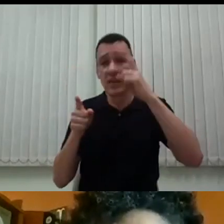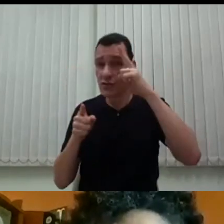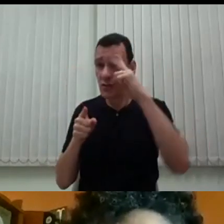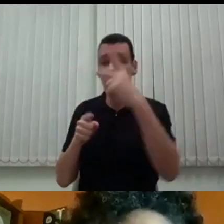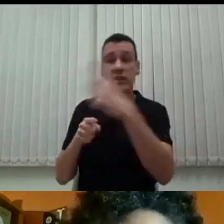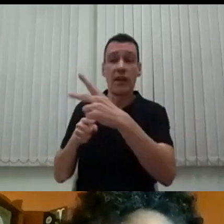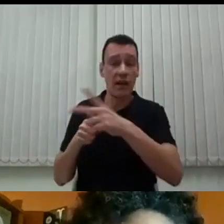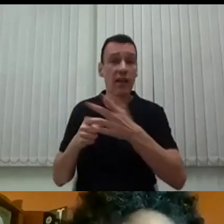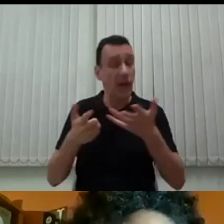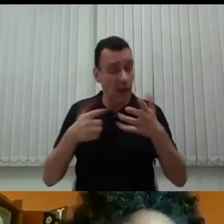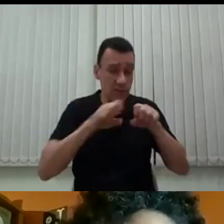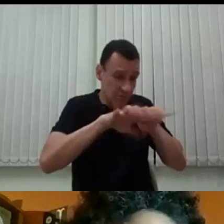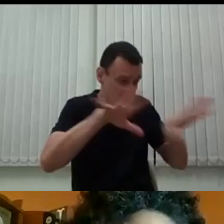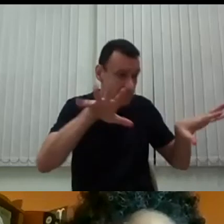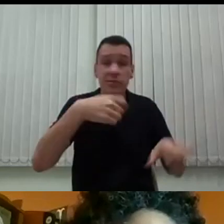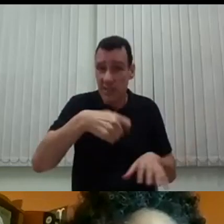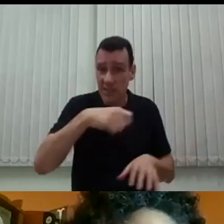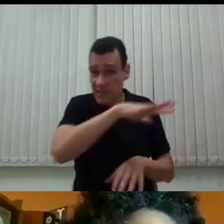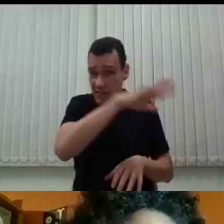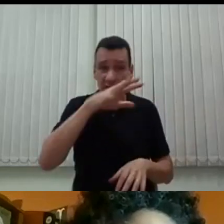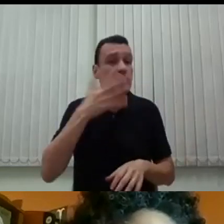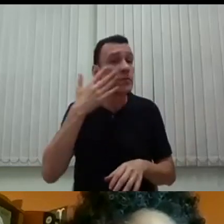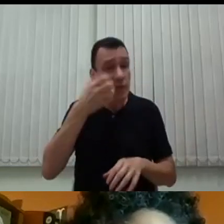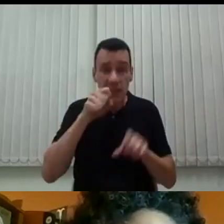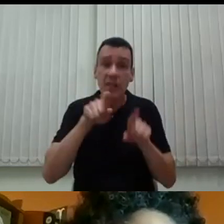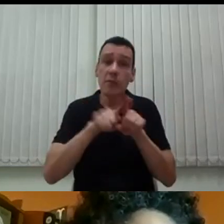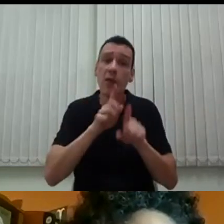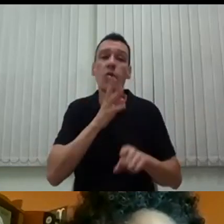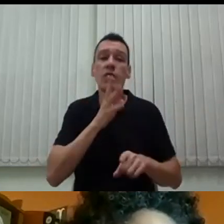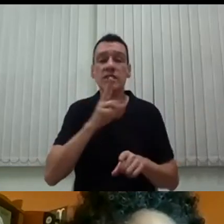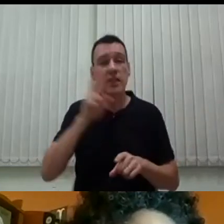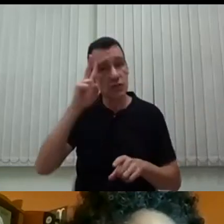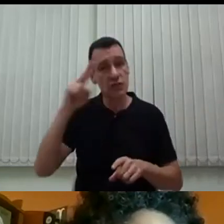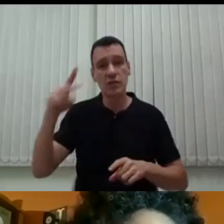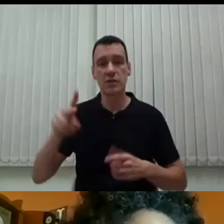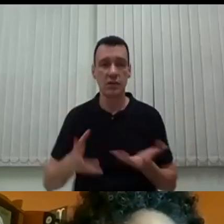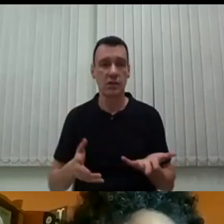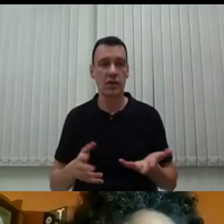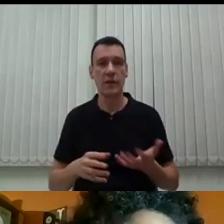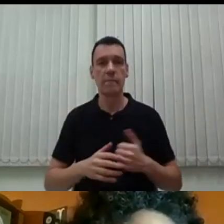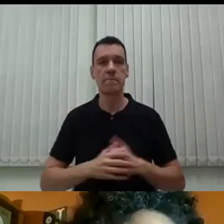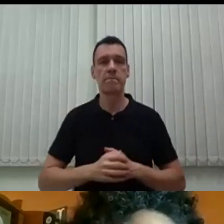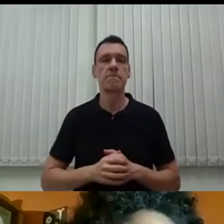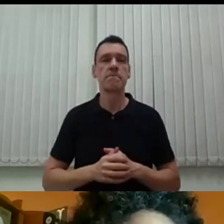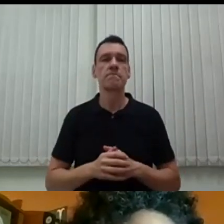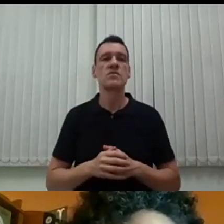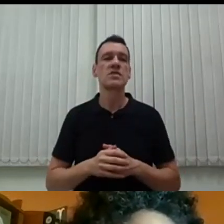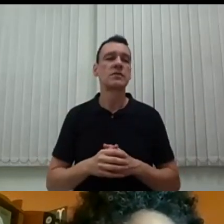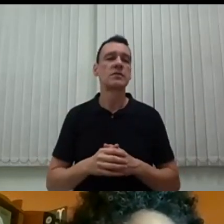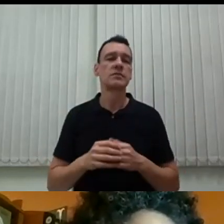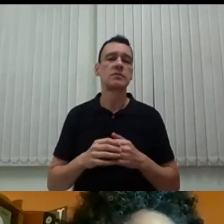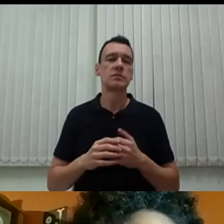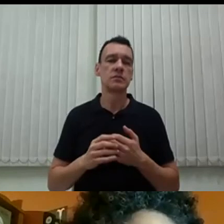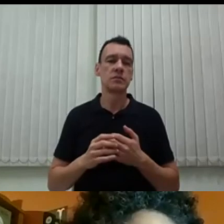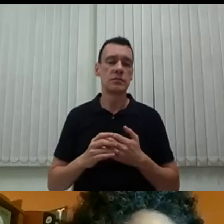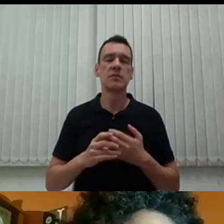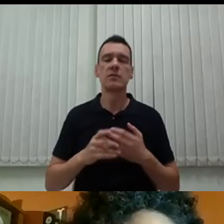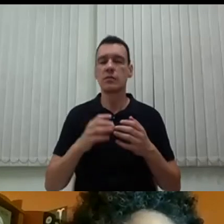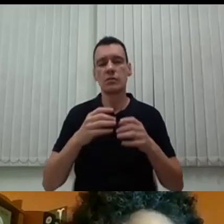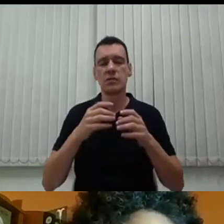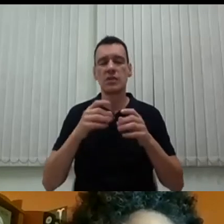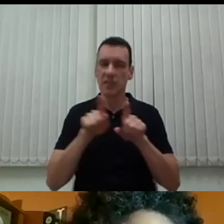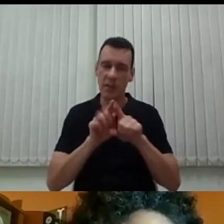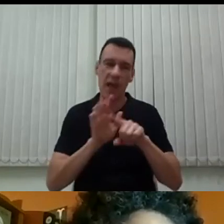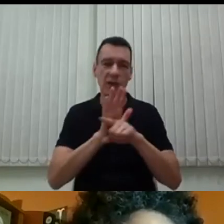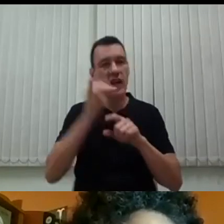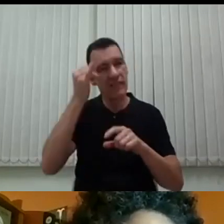superior, a ver o negro como outro, e somente um outro que precisa ser colocado, né, marginalizado.